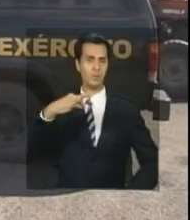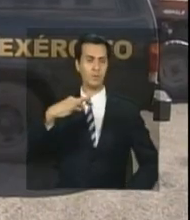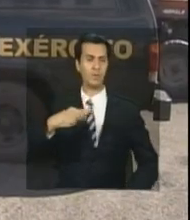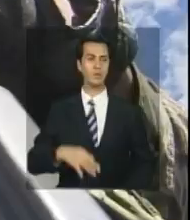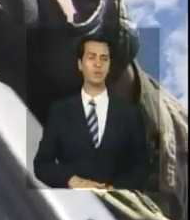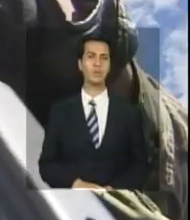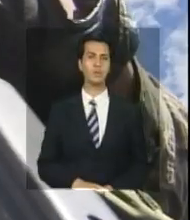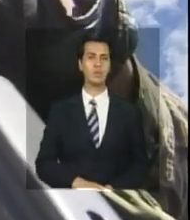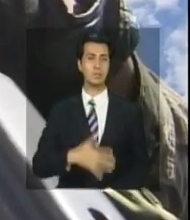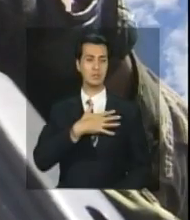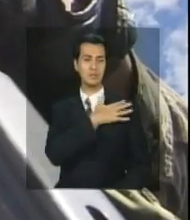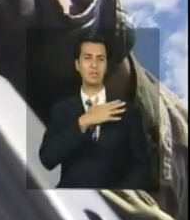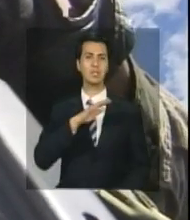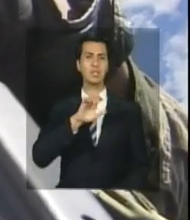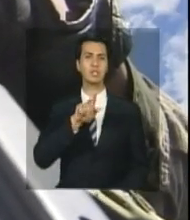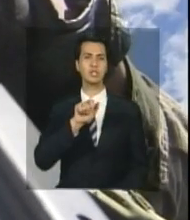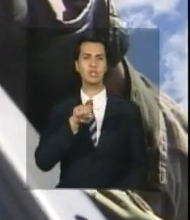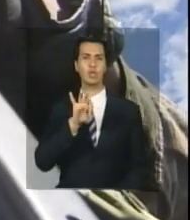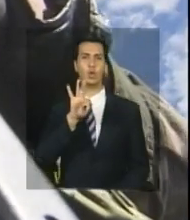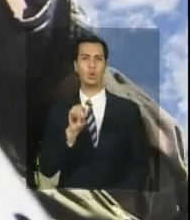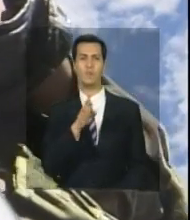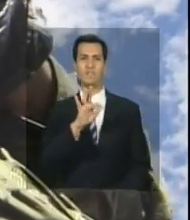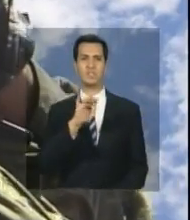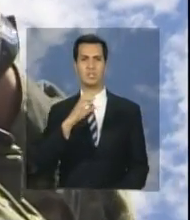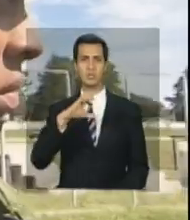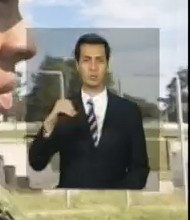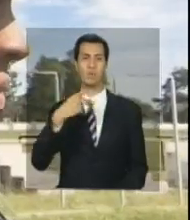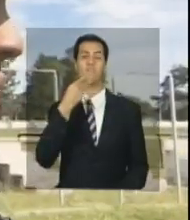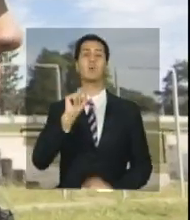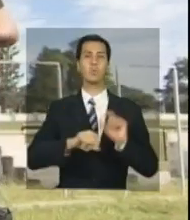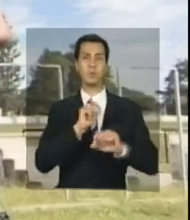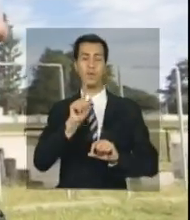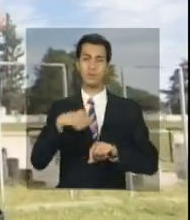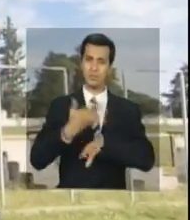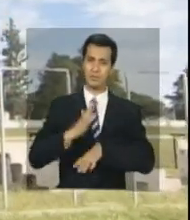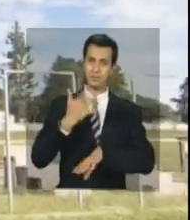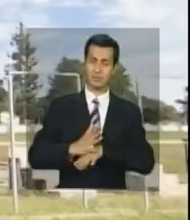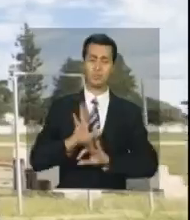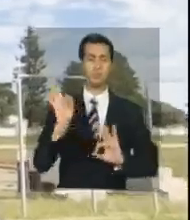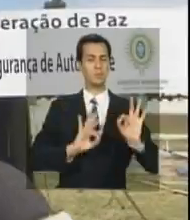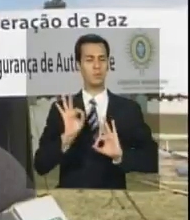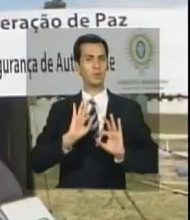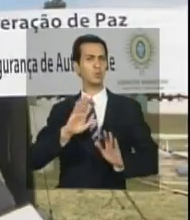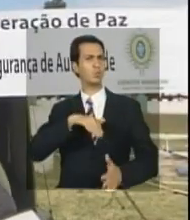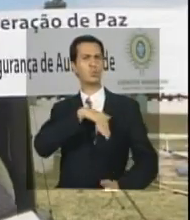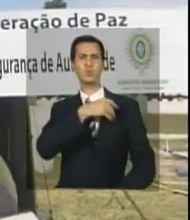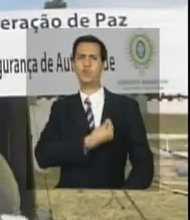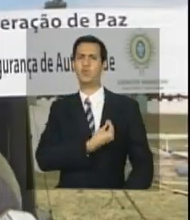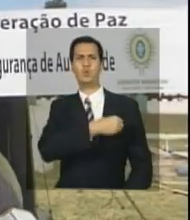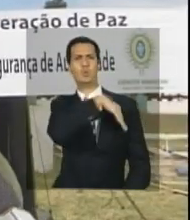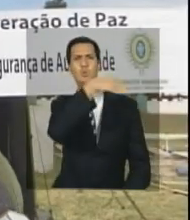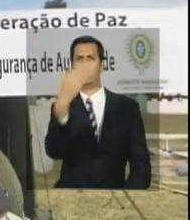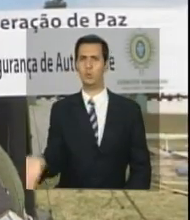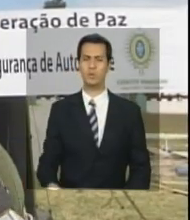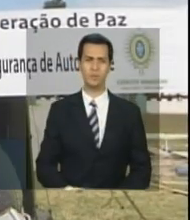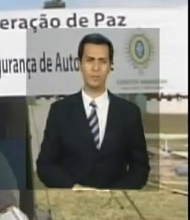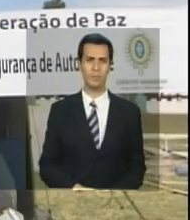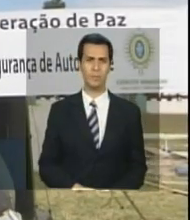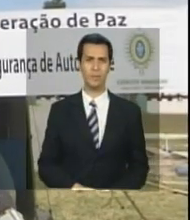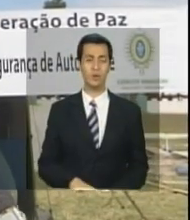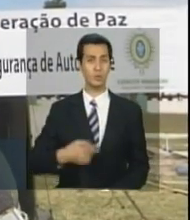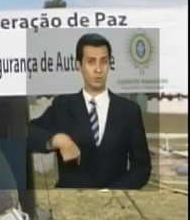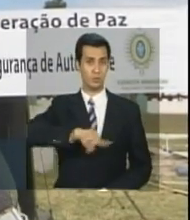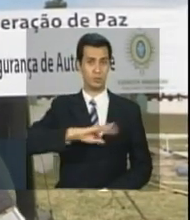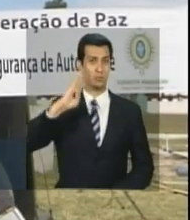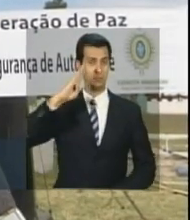é um deles e conta que o treinamento para atuar no Haiti é uma preparação para a vida toda. É muito gratificante para um militar